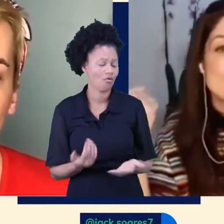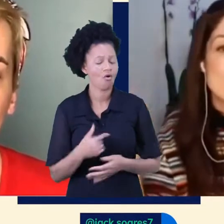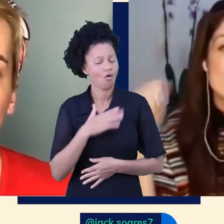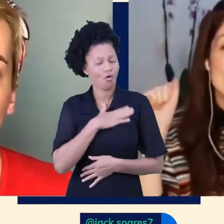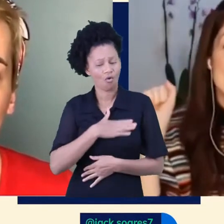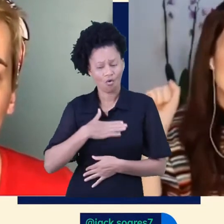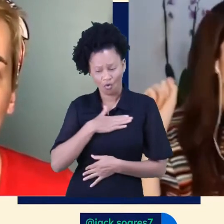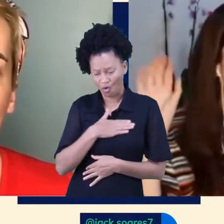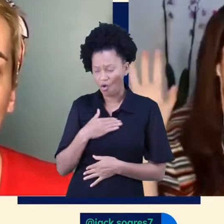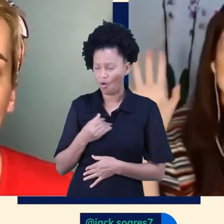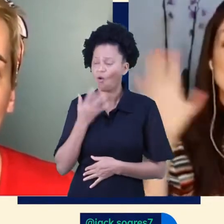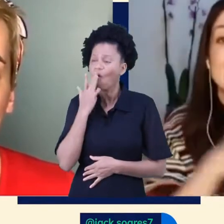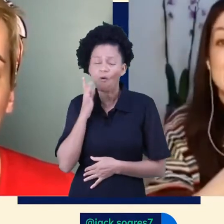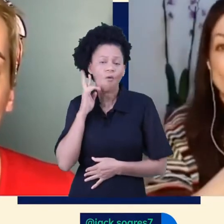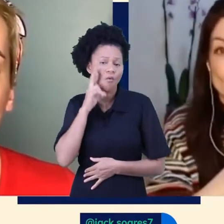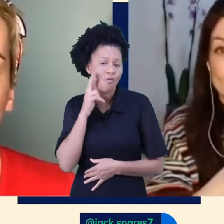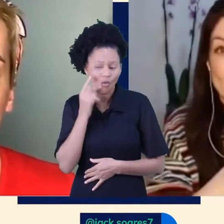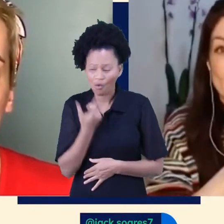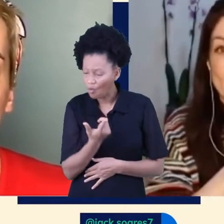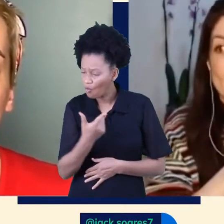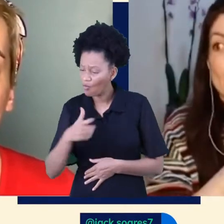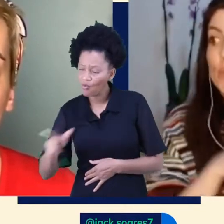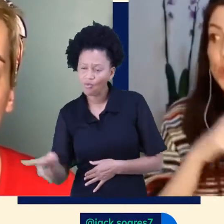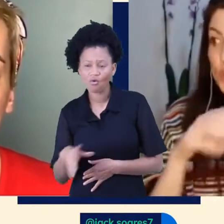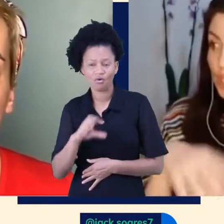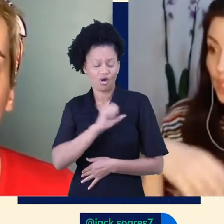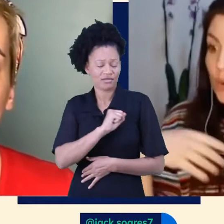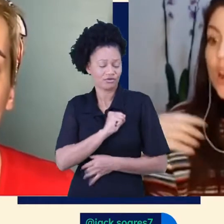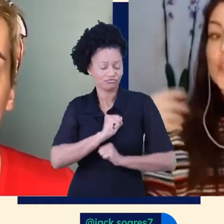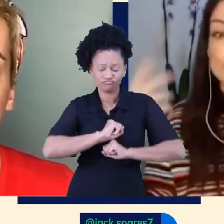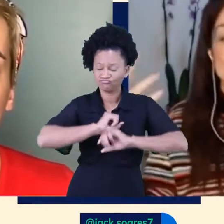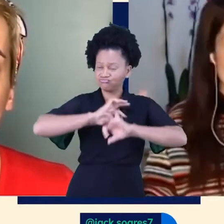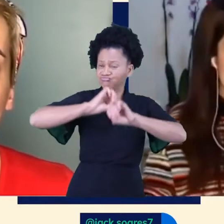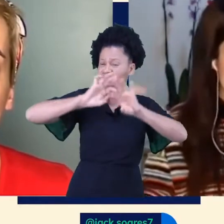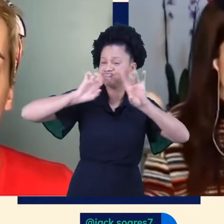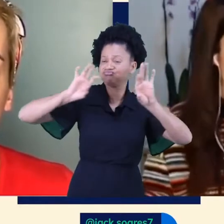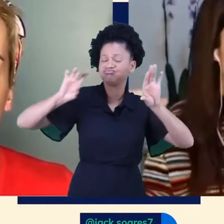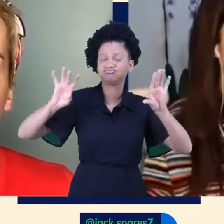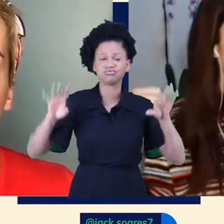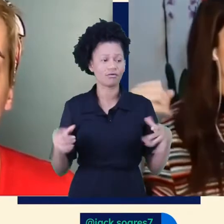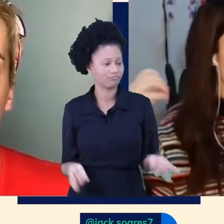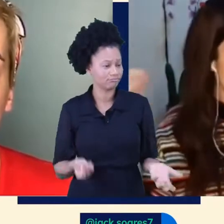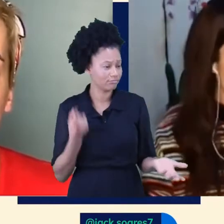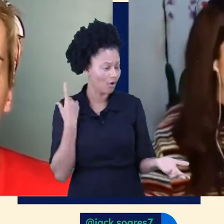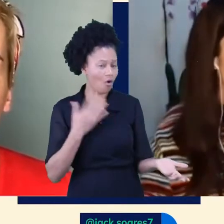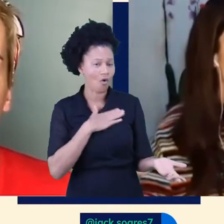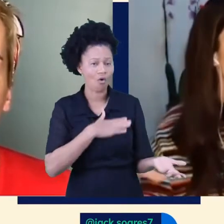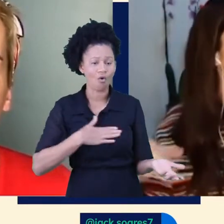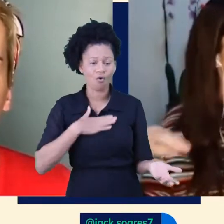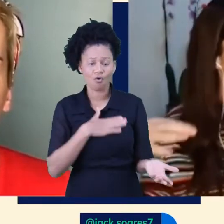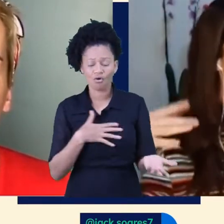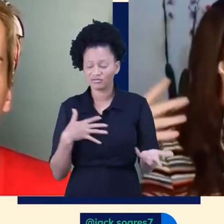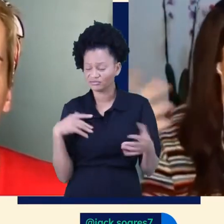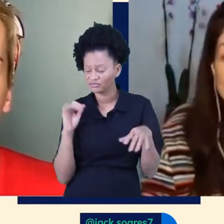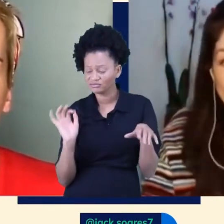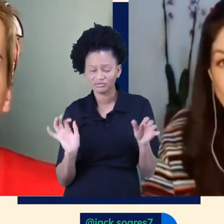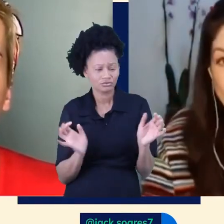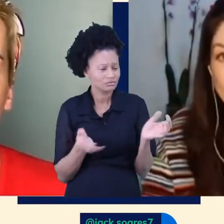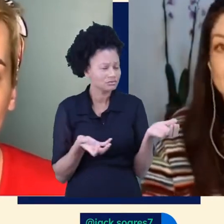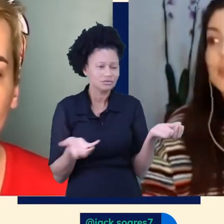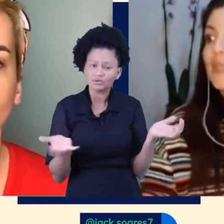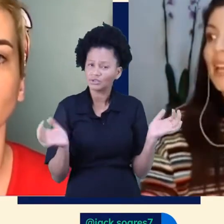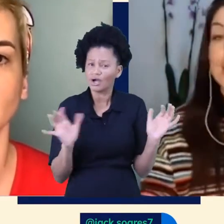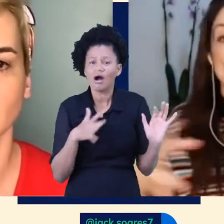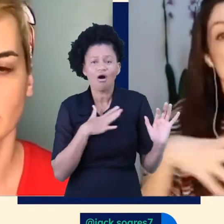gosto de usar essa outra roupa, eu adoro brilho, né? Poxa, eu gosto de ser mais sensível, eu gosto de